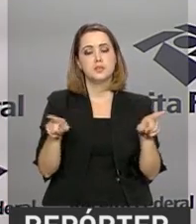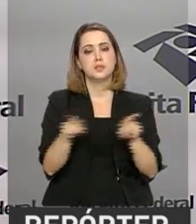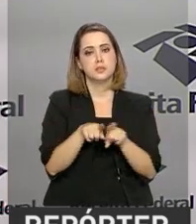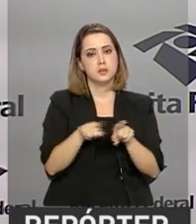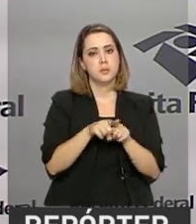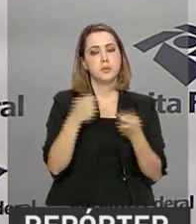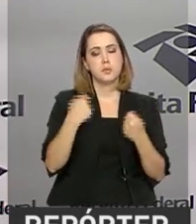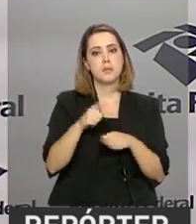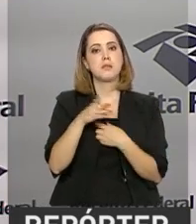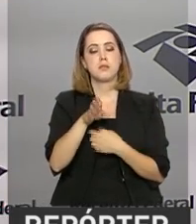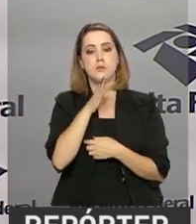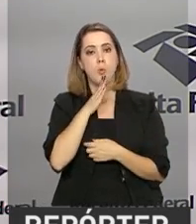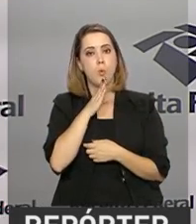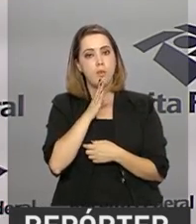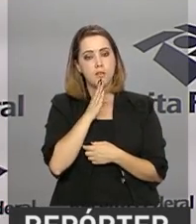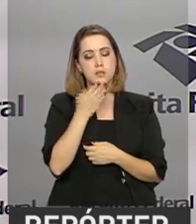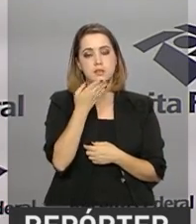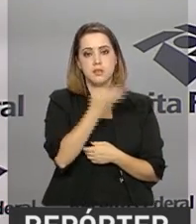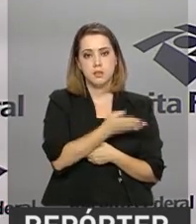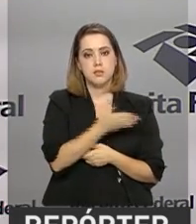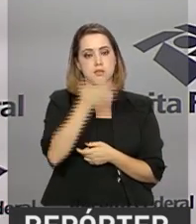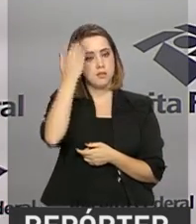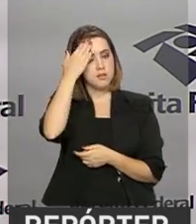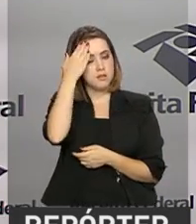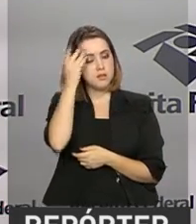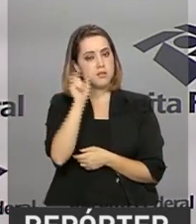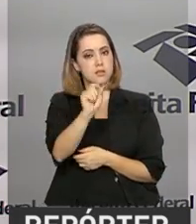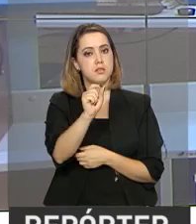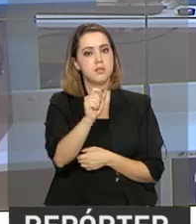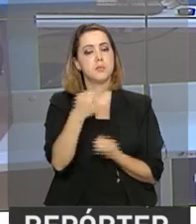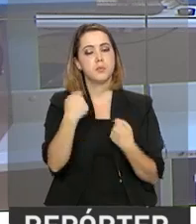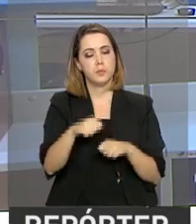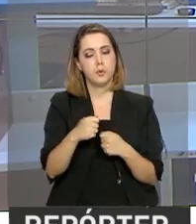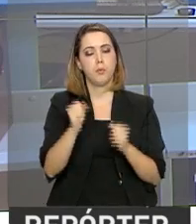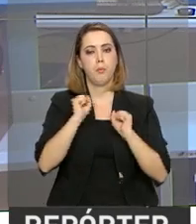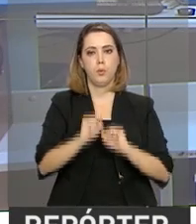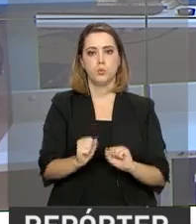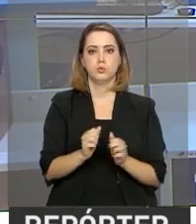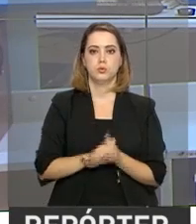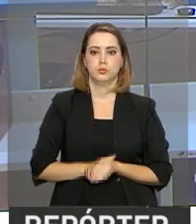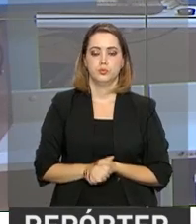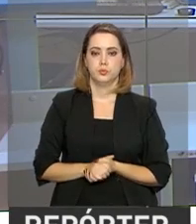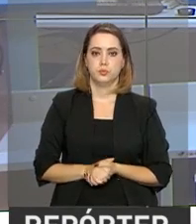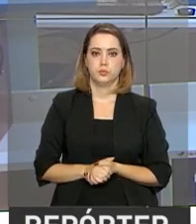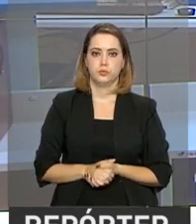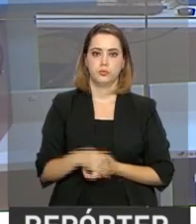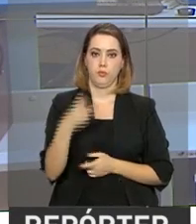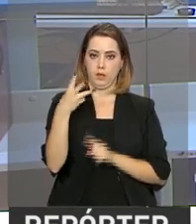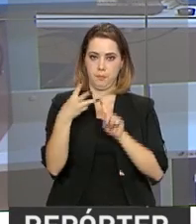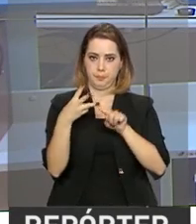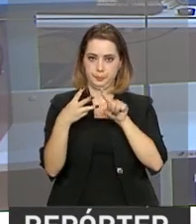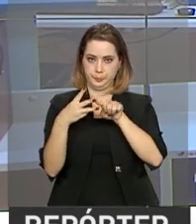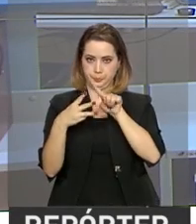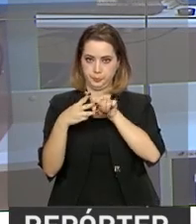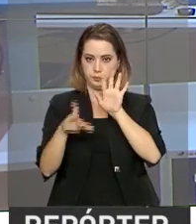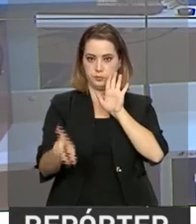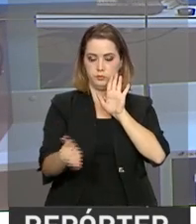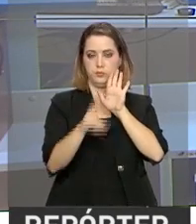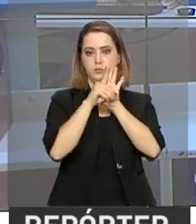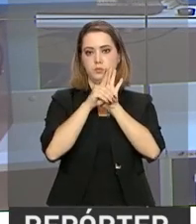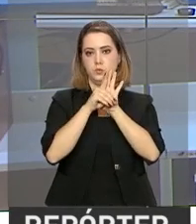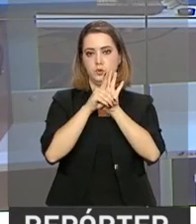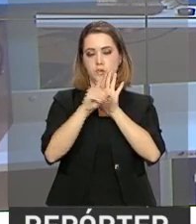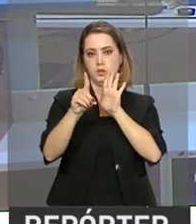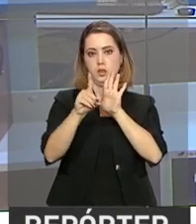interesse do contribuinte em saber dos seus deveres três decretos publicados hoje no Diário